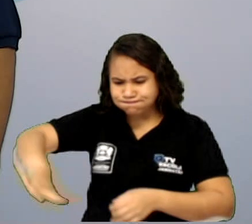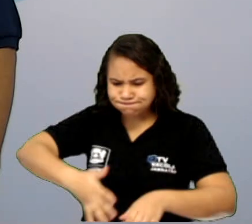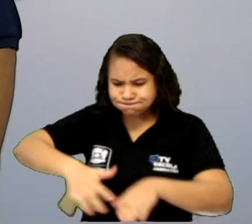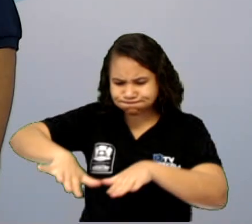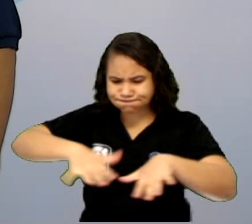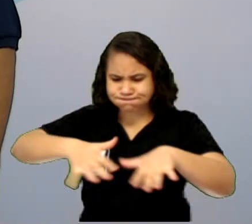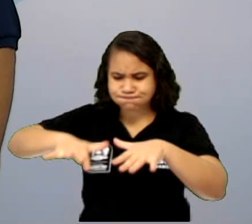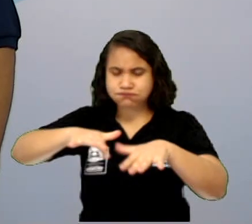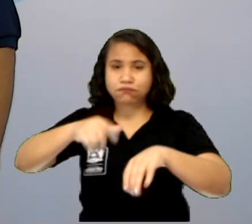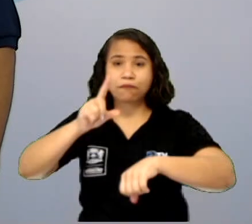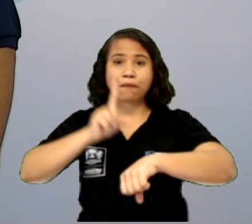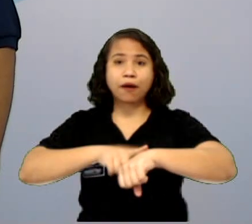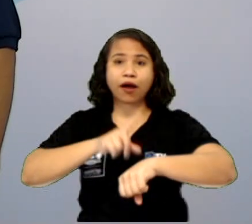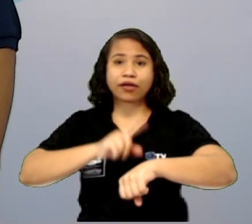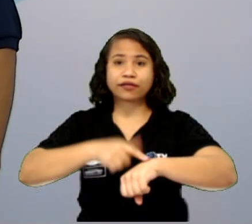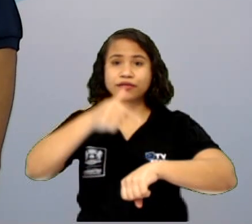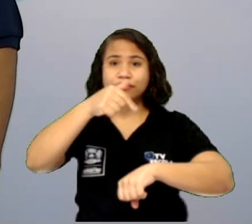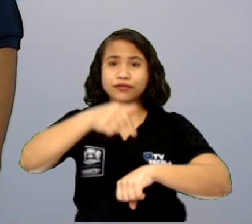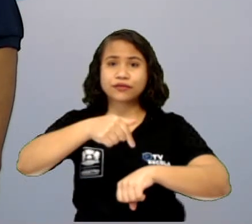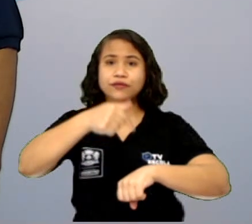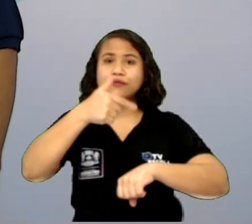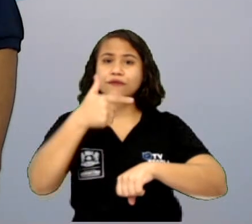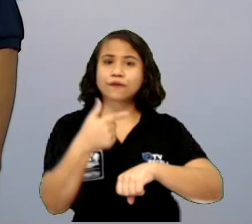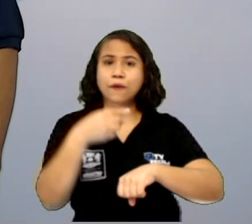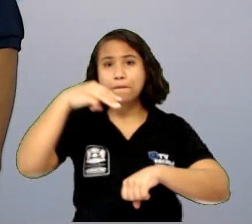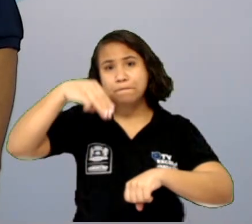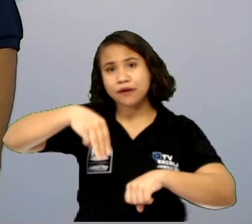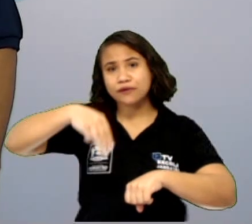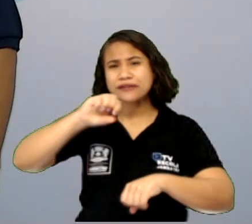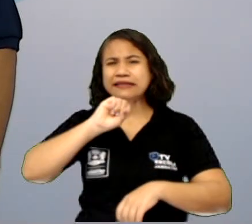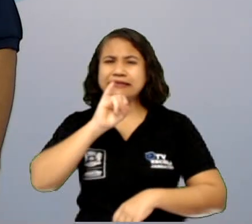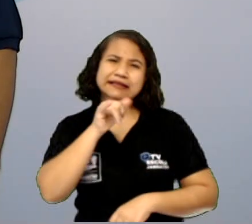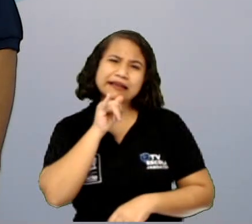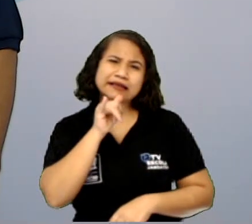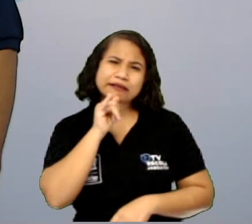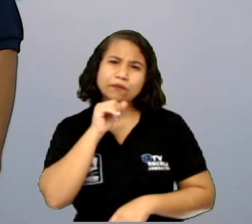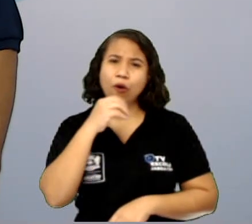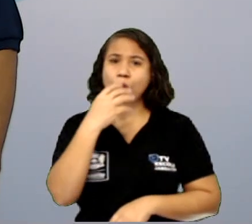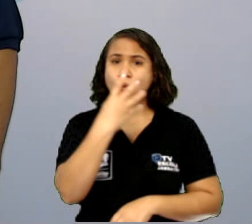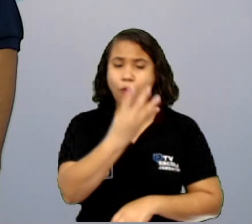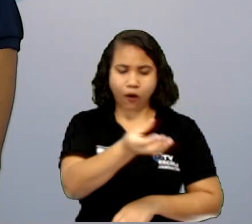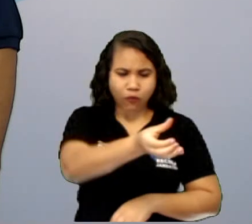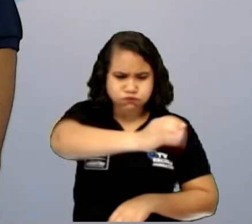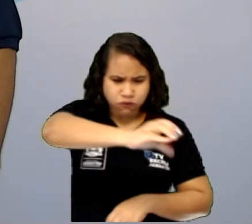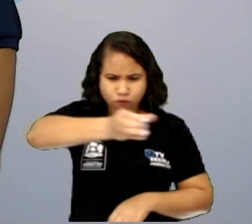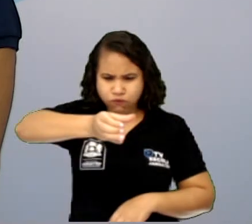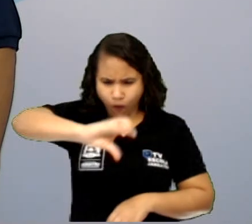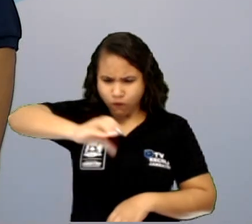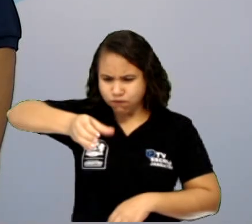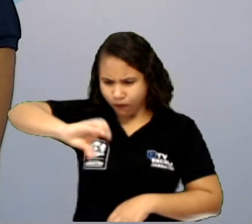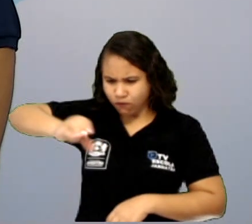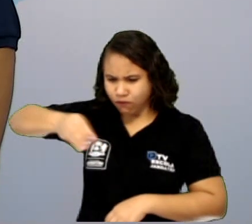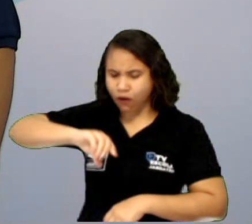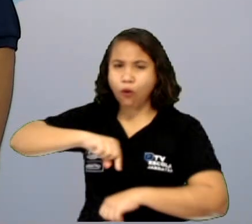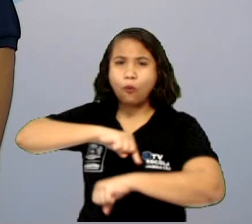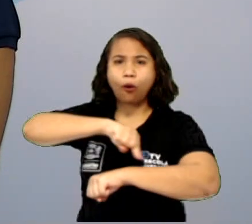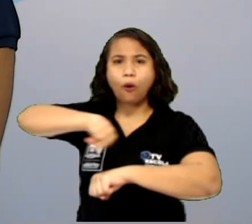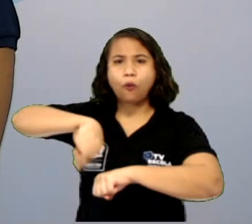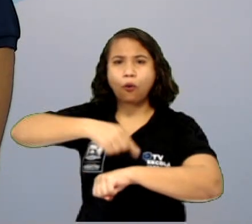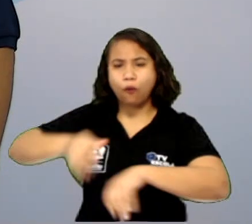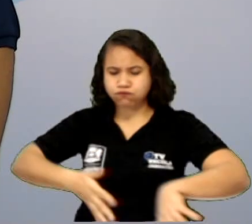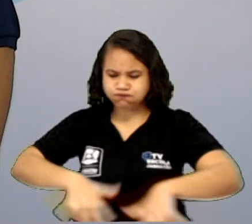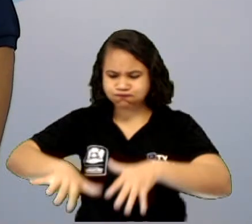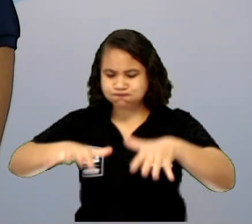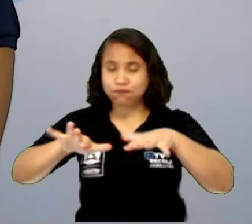72 minutos sim em vez de quatro fossem seis torneiras quanto tempo levariam para